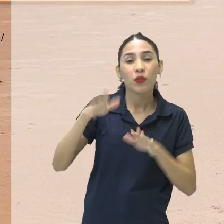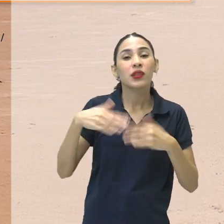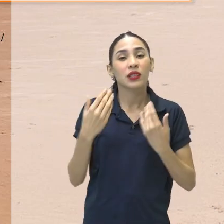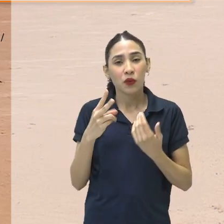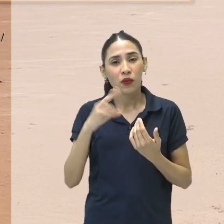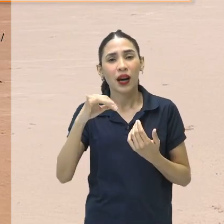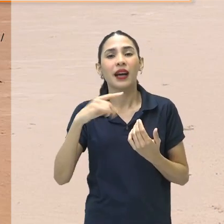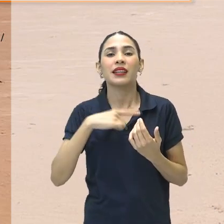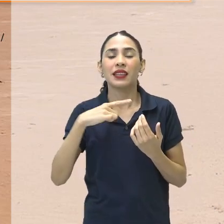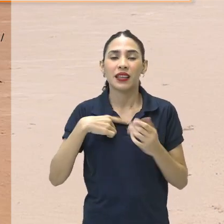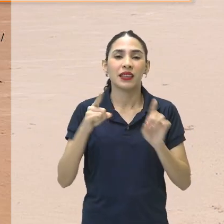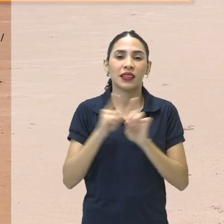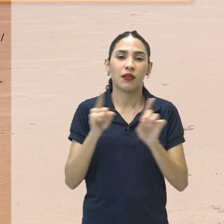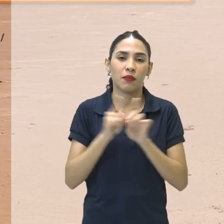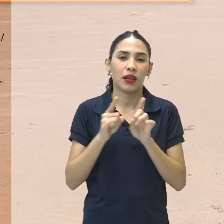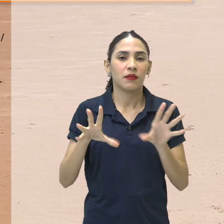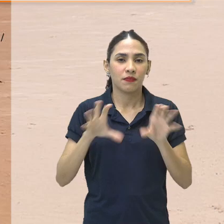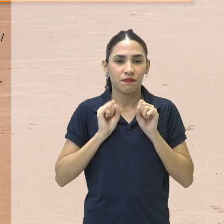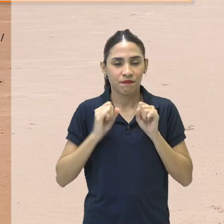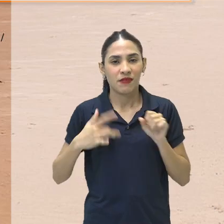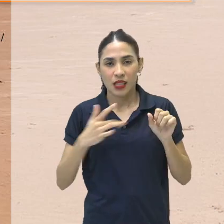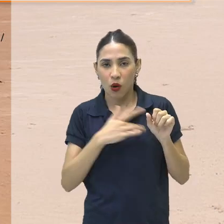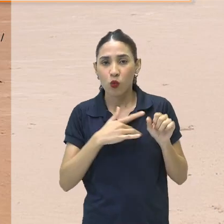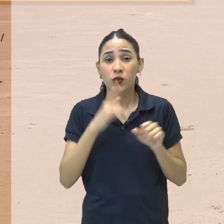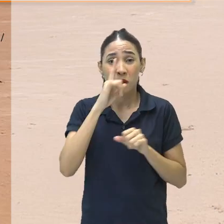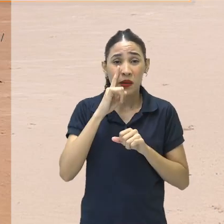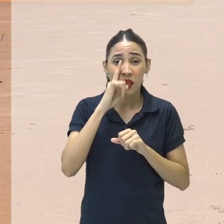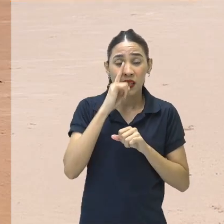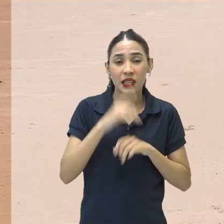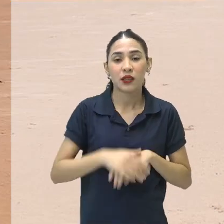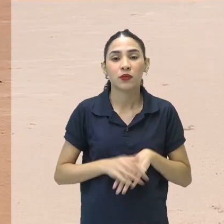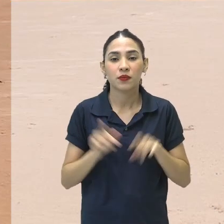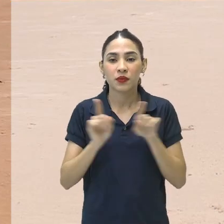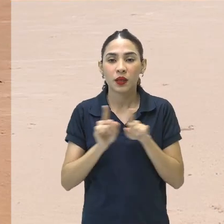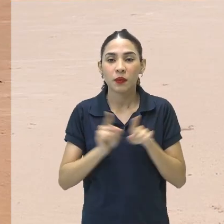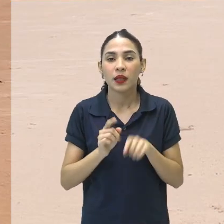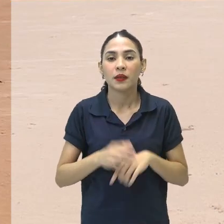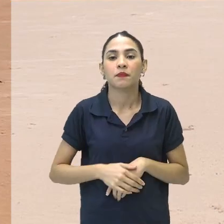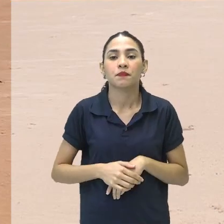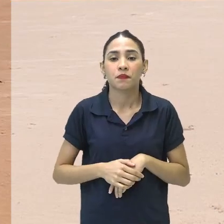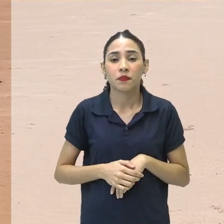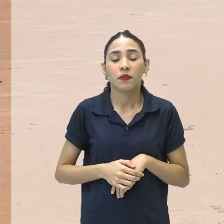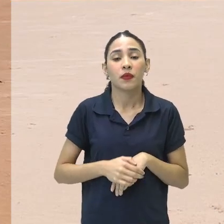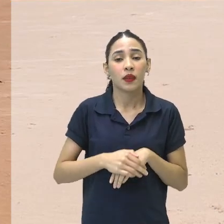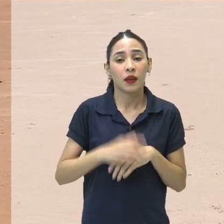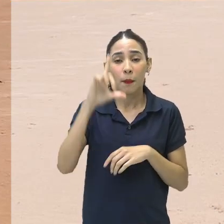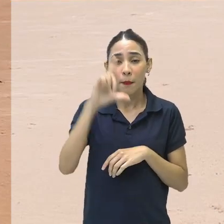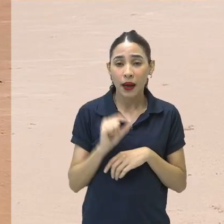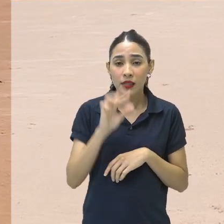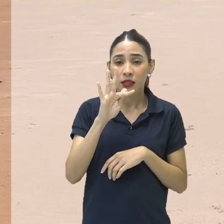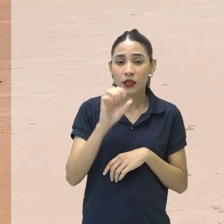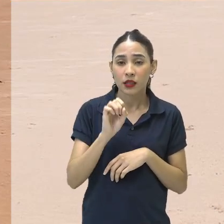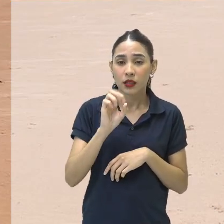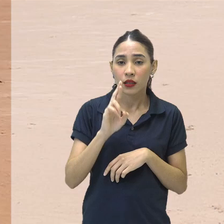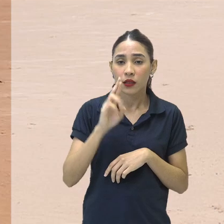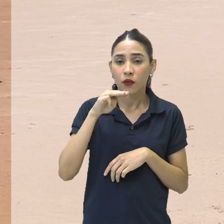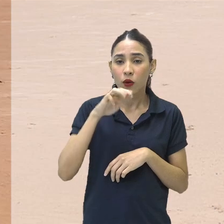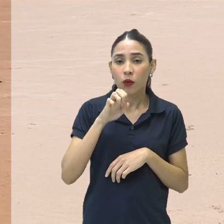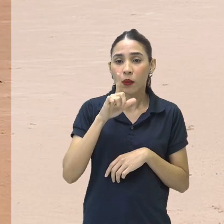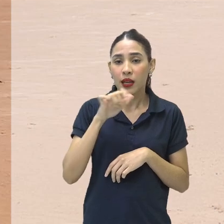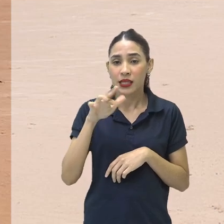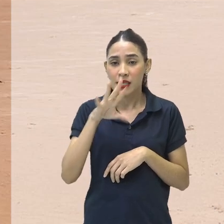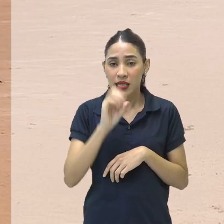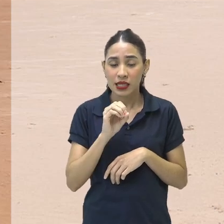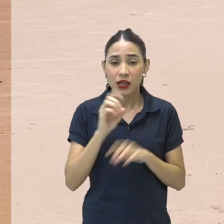traz um certo risco à sua saúde. A baixa formalização e a invisibilidade no mercado